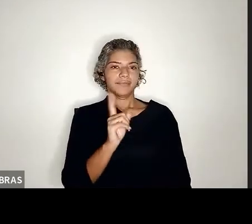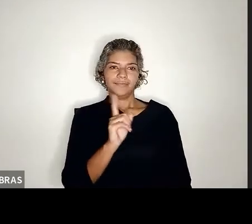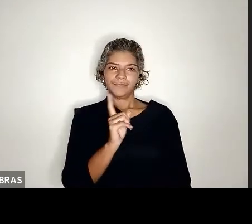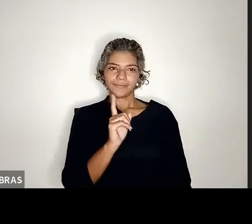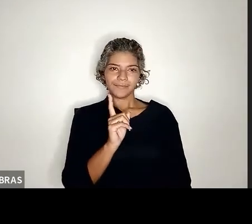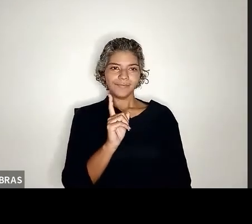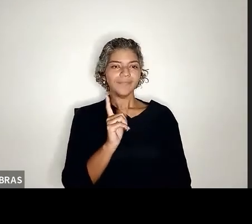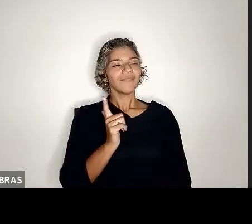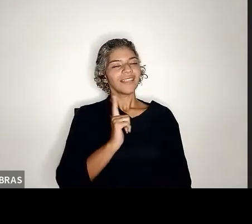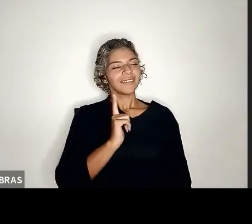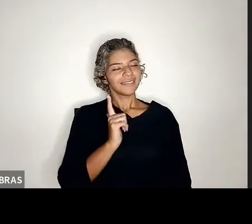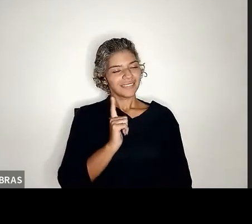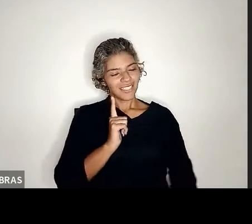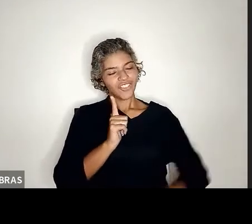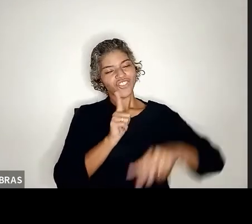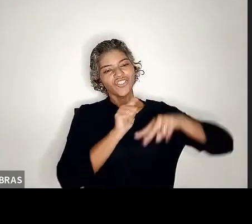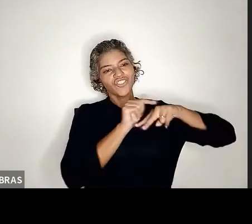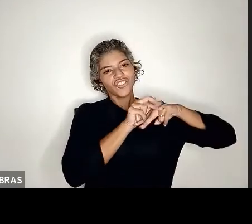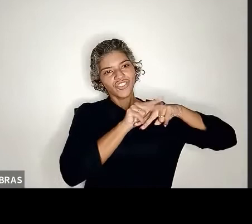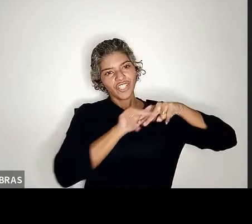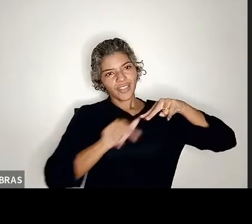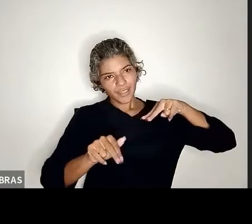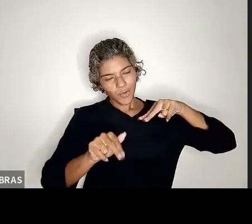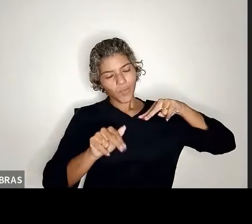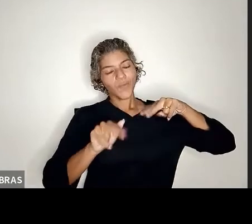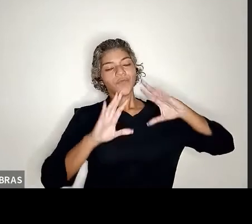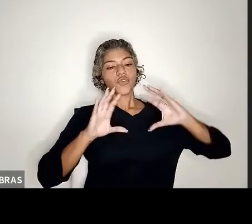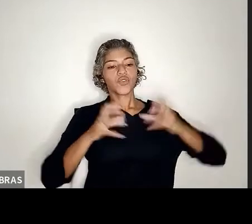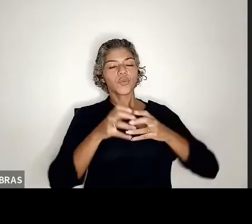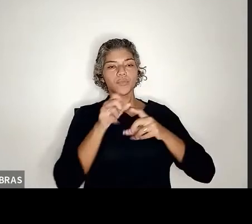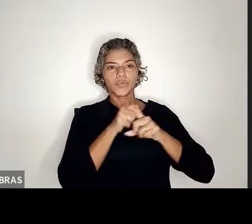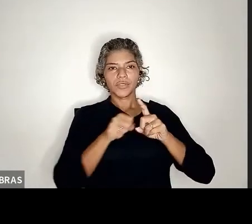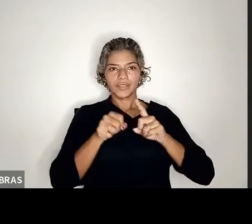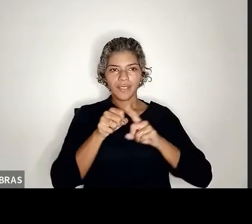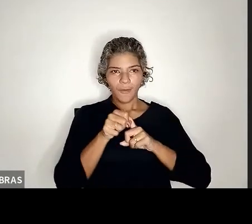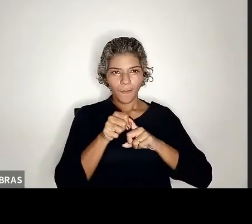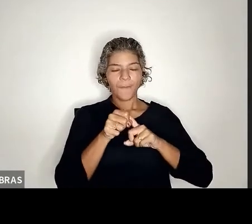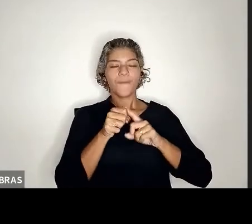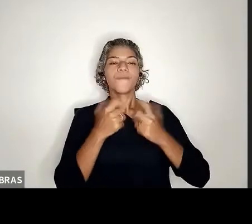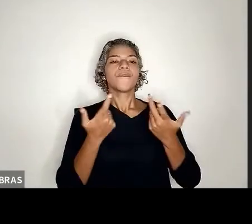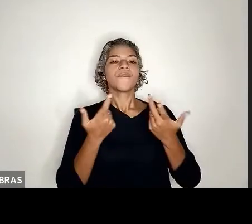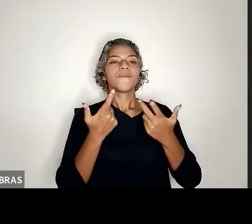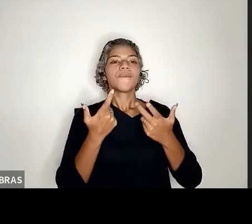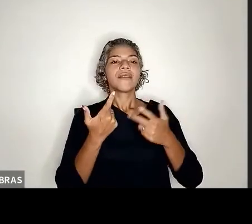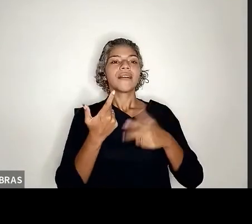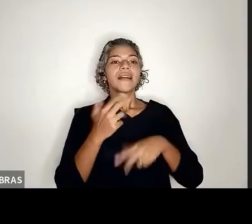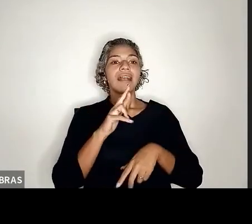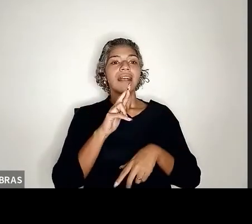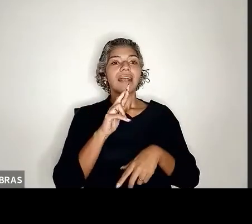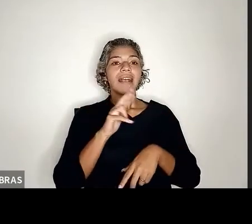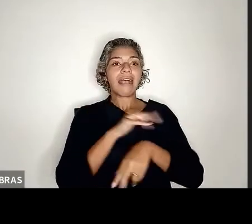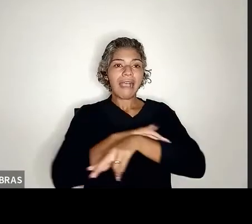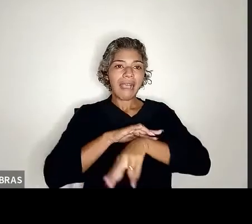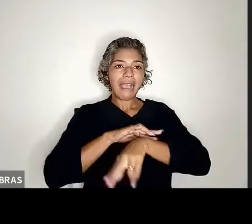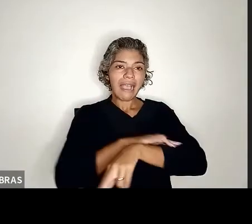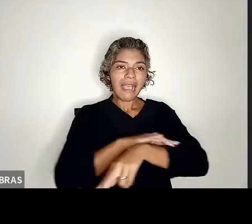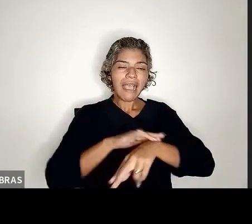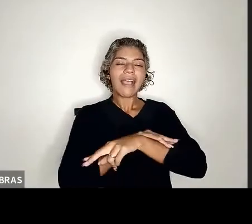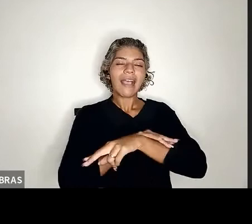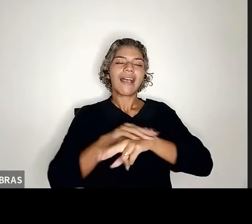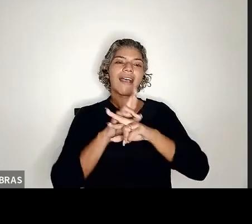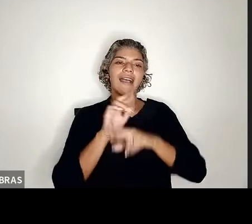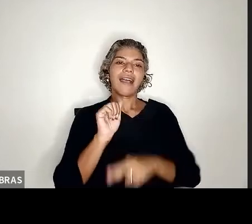classe, raça, etnia, né? São importantes demarcadores de dominação, de desigualdade,